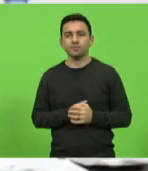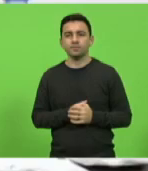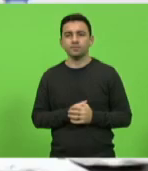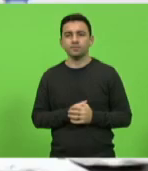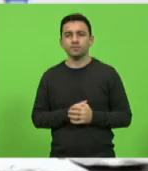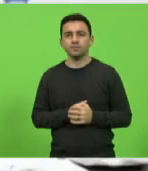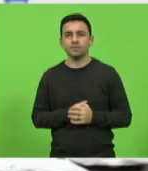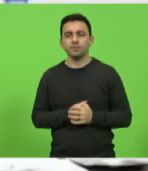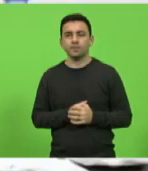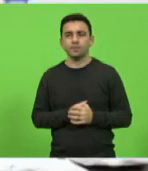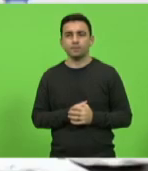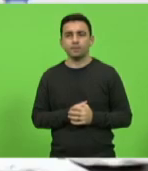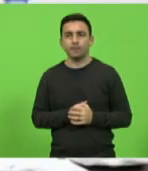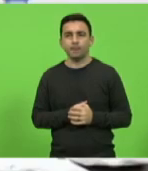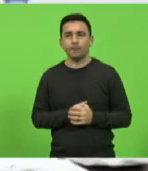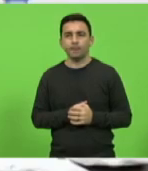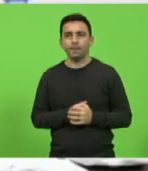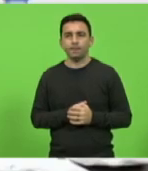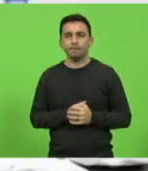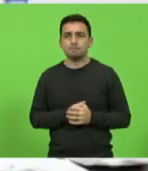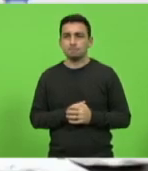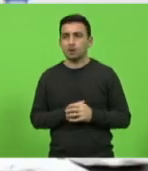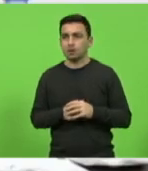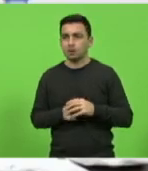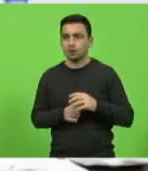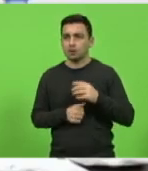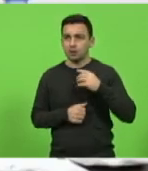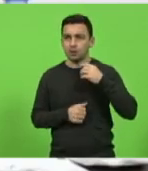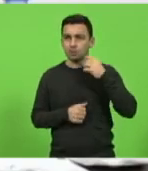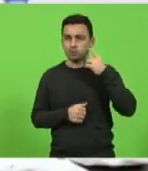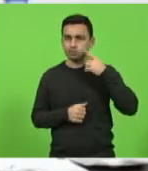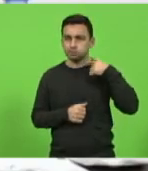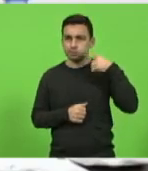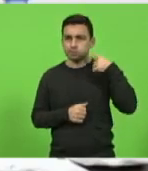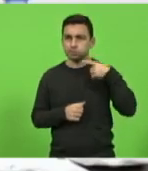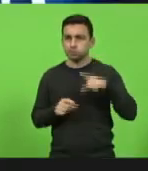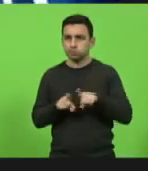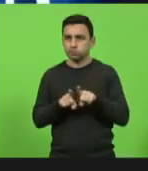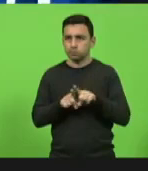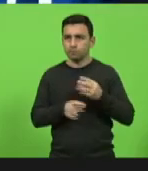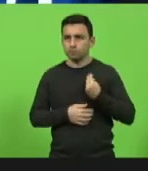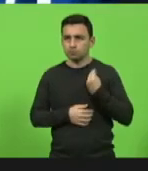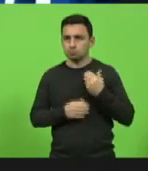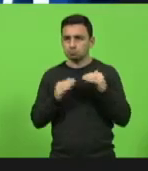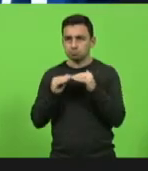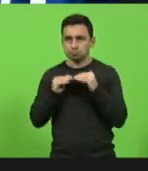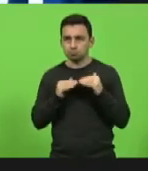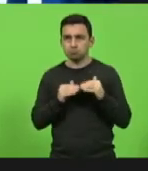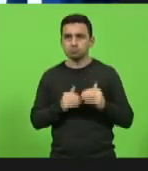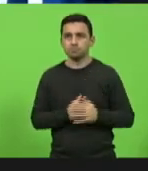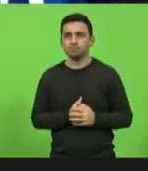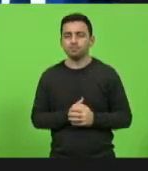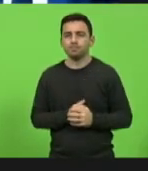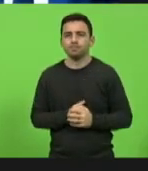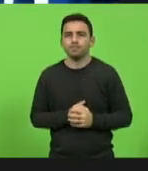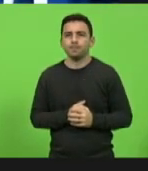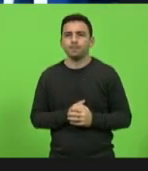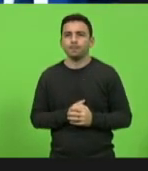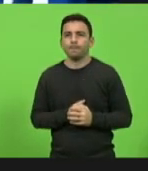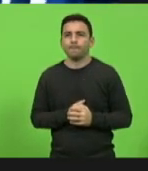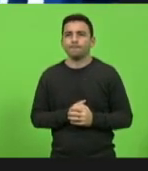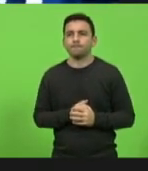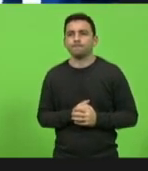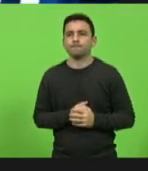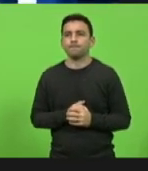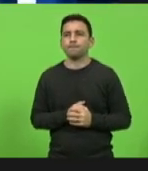do os advogados do denunciante e dos denunciados também presentes todos a cor então nós